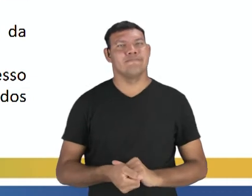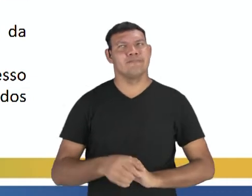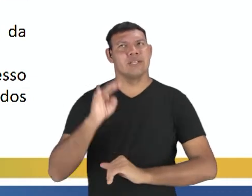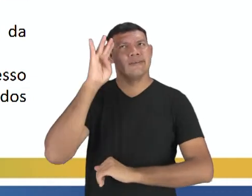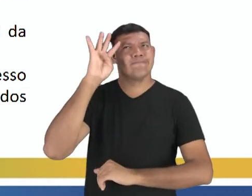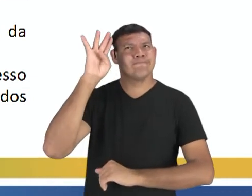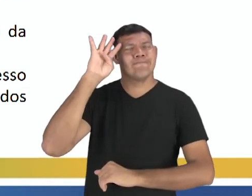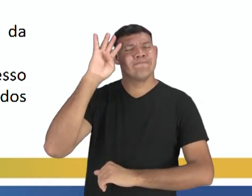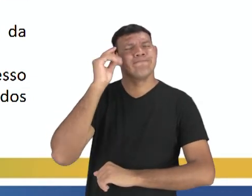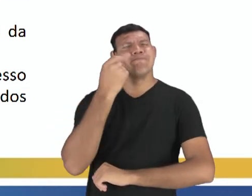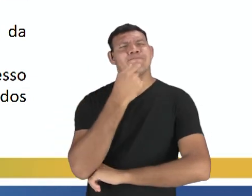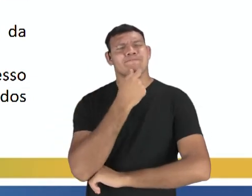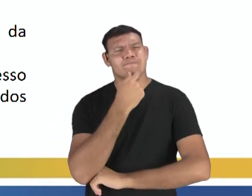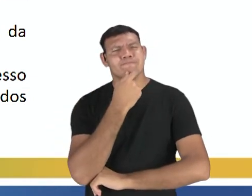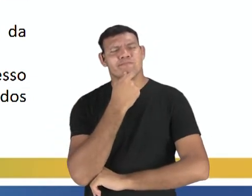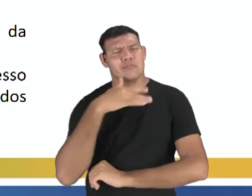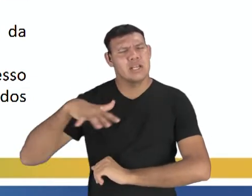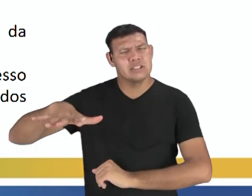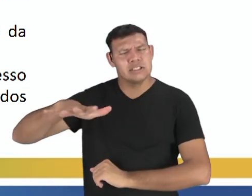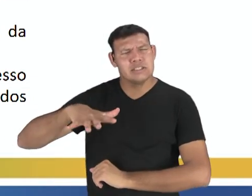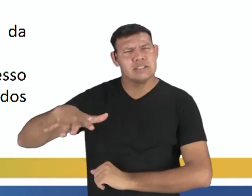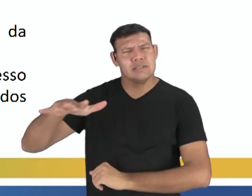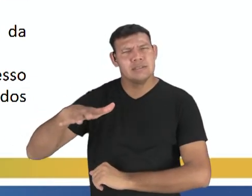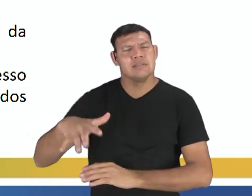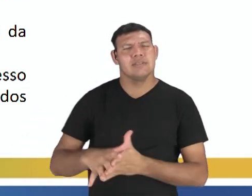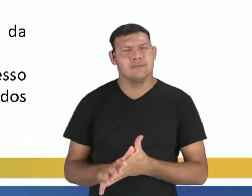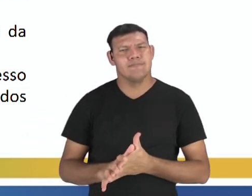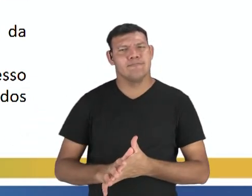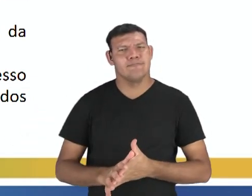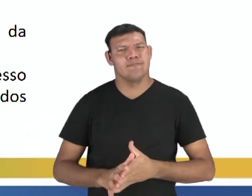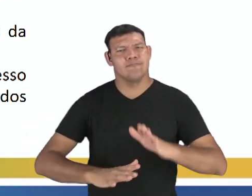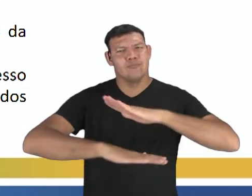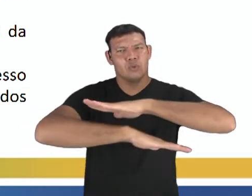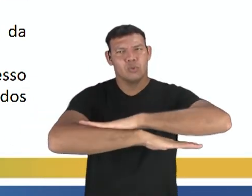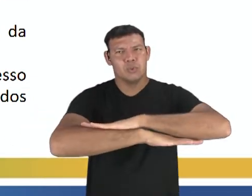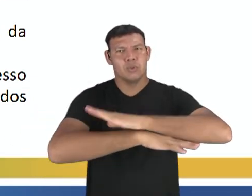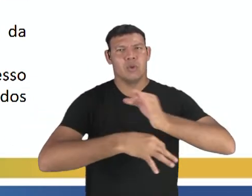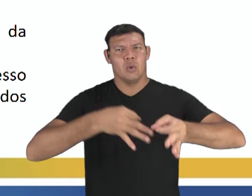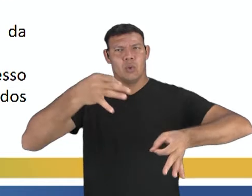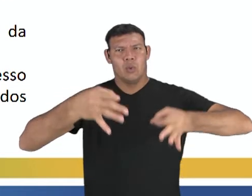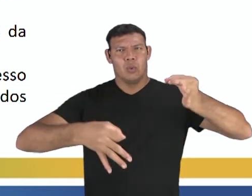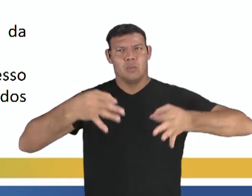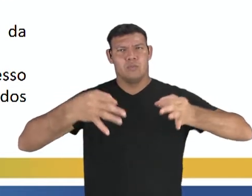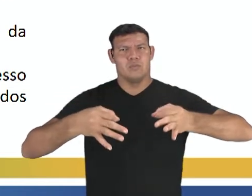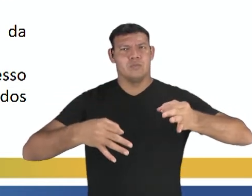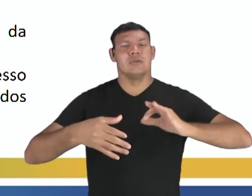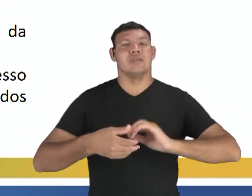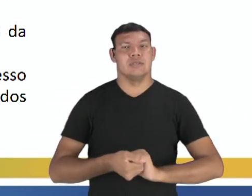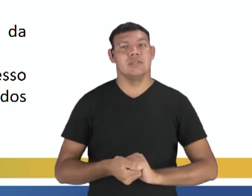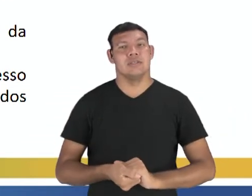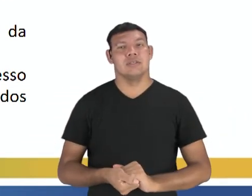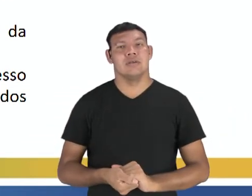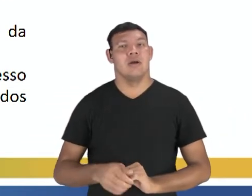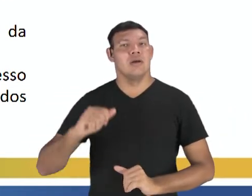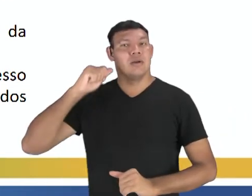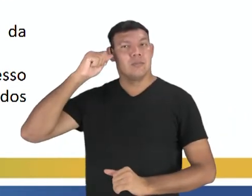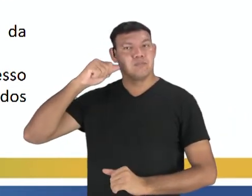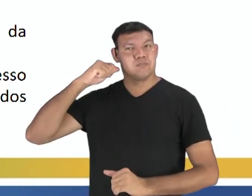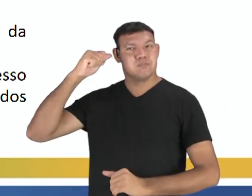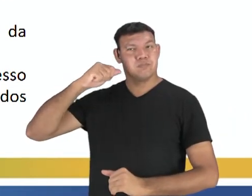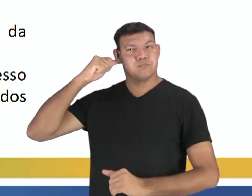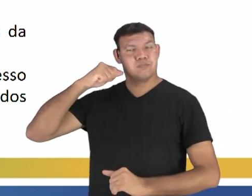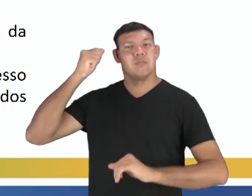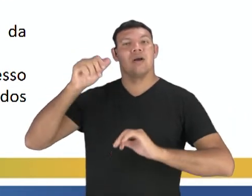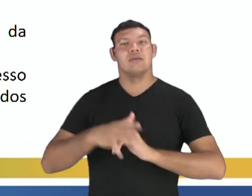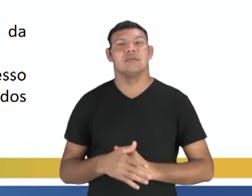Imaginem aí agora um cenário de um tribunal, que a gente tem o juiz, tem o advogado de defesa, tem o